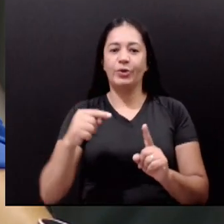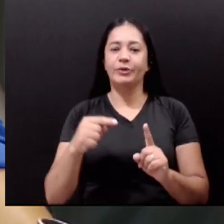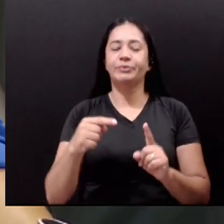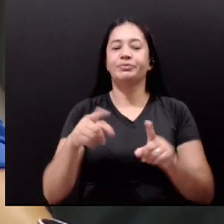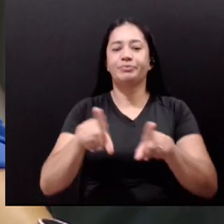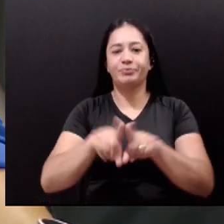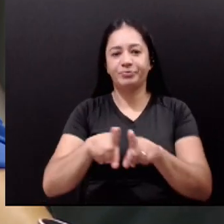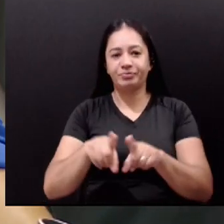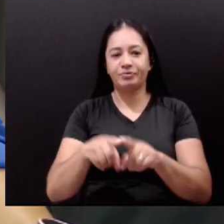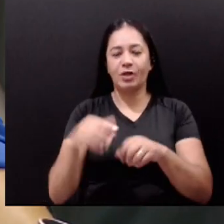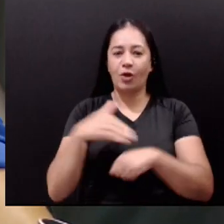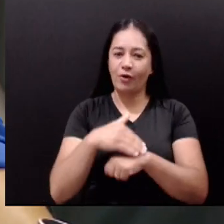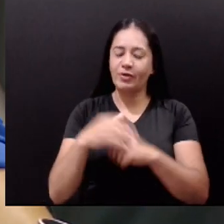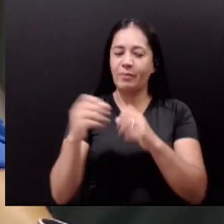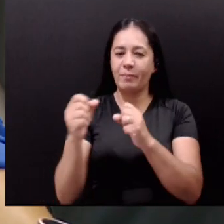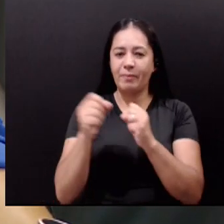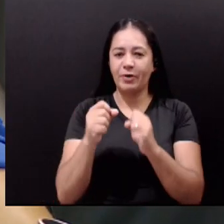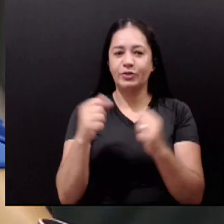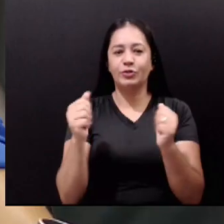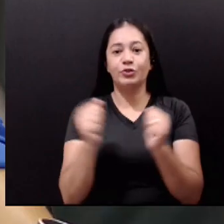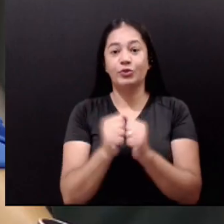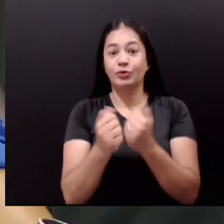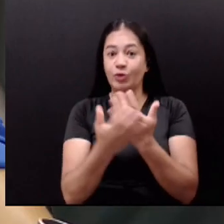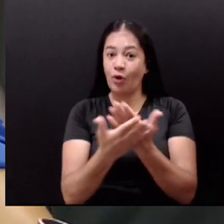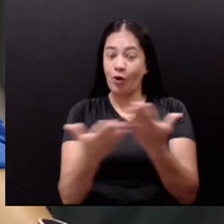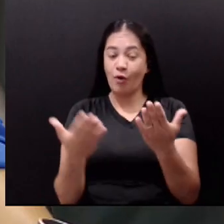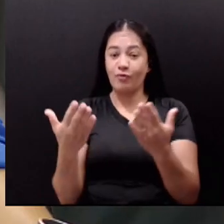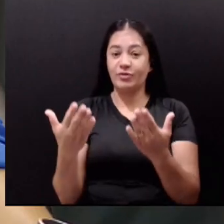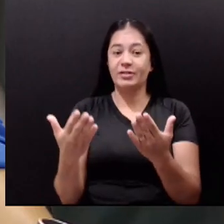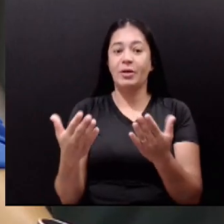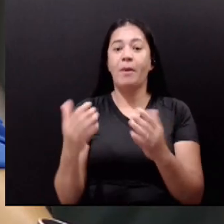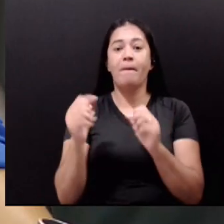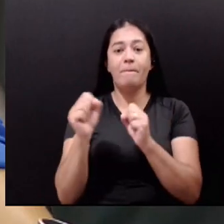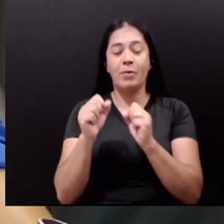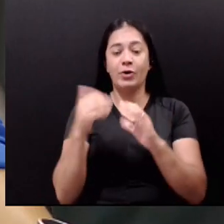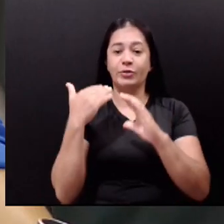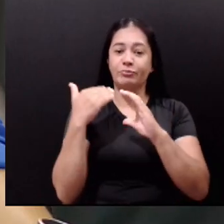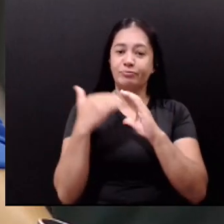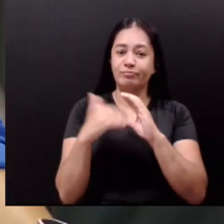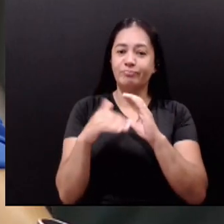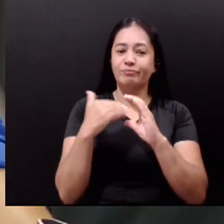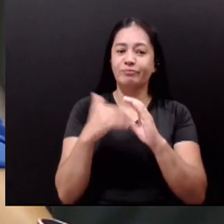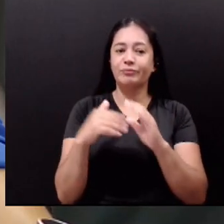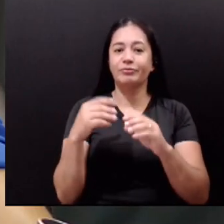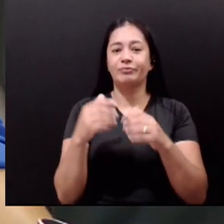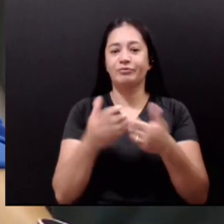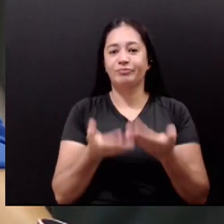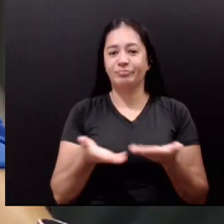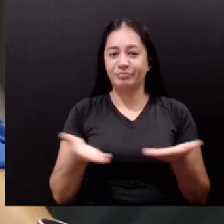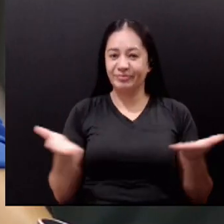com os nossos convidados, pode já mandar a sua mensagem através do nosso WhatsApp, está na tela para você,